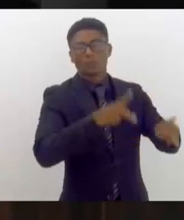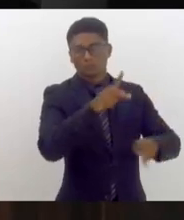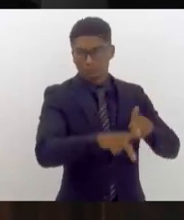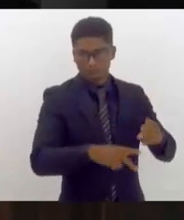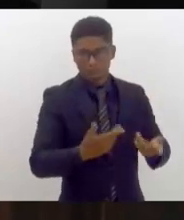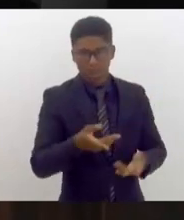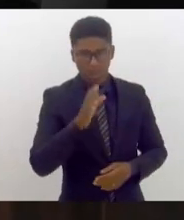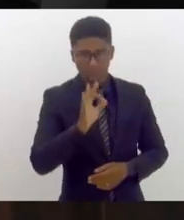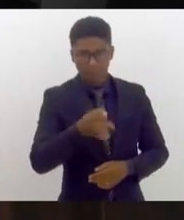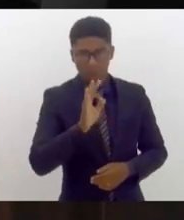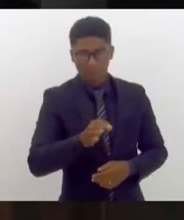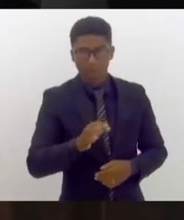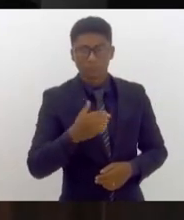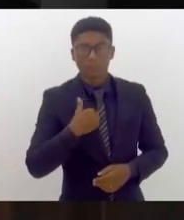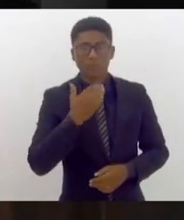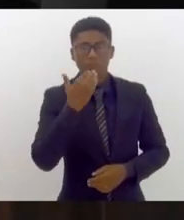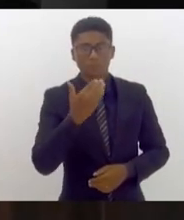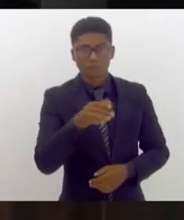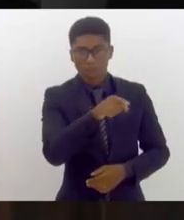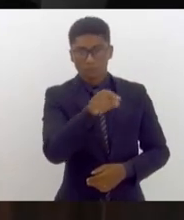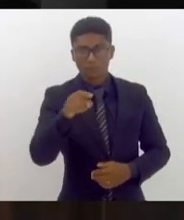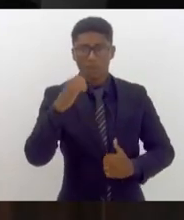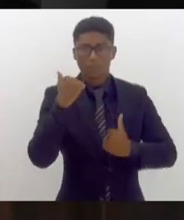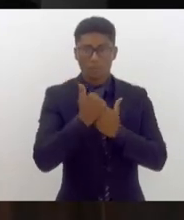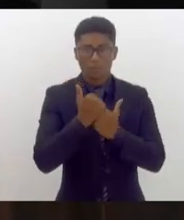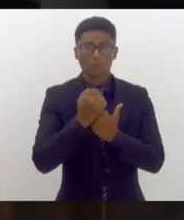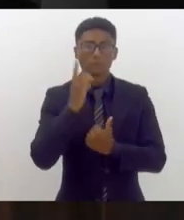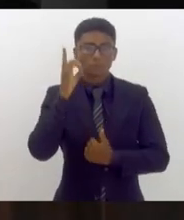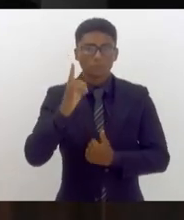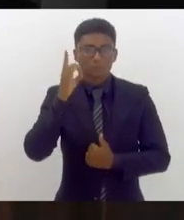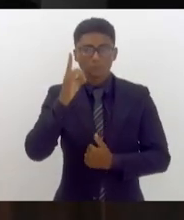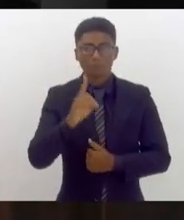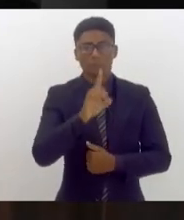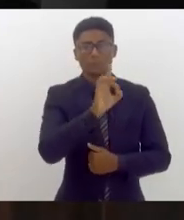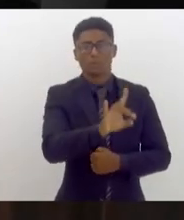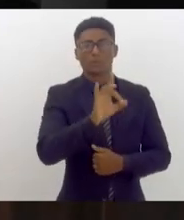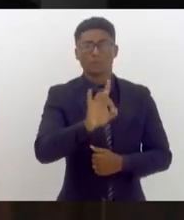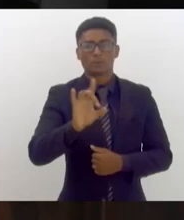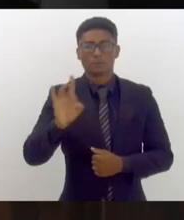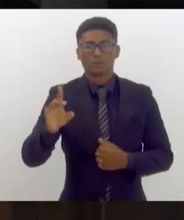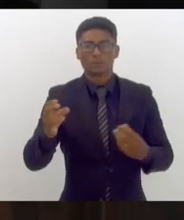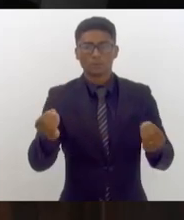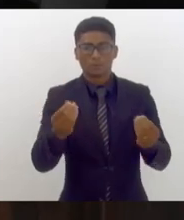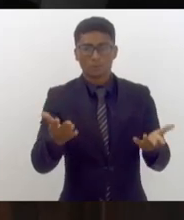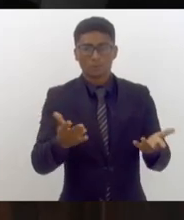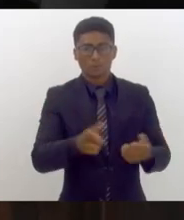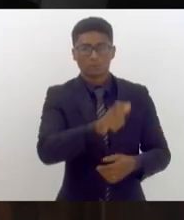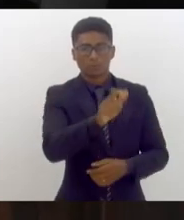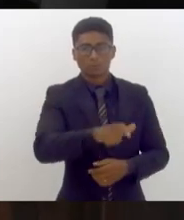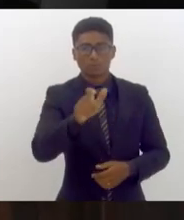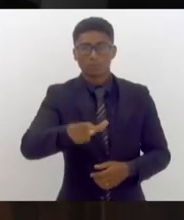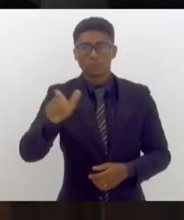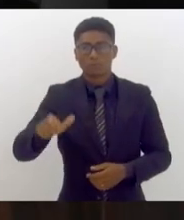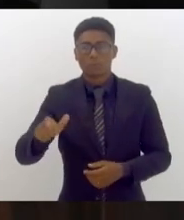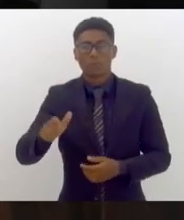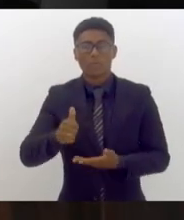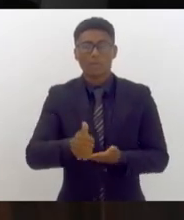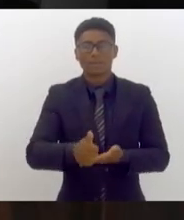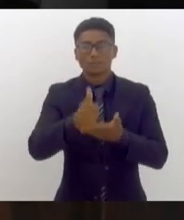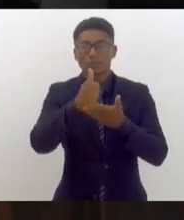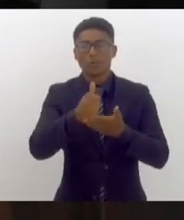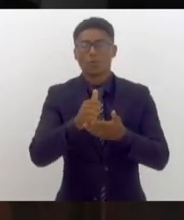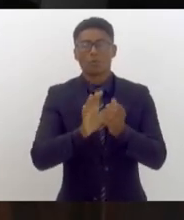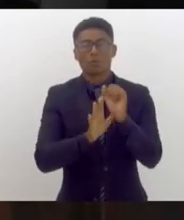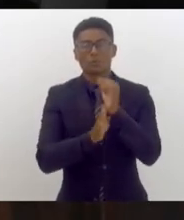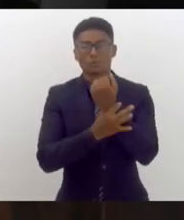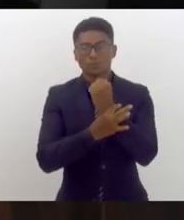discussão, mas eu queria pedir o apoio, em primeiro lugar, de cada deputado e deputada aqui, para que os assessores, a segurança, todo